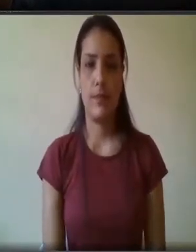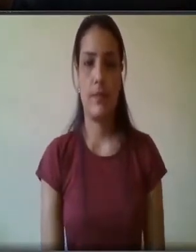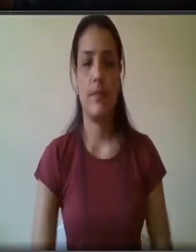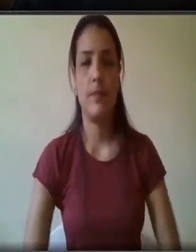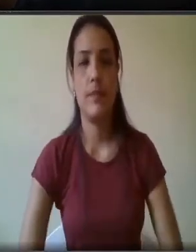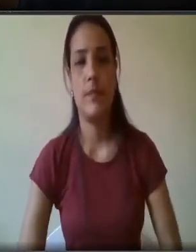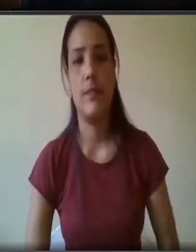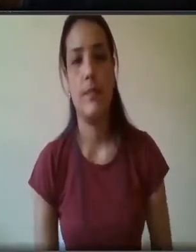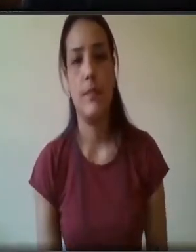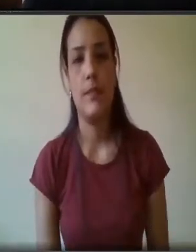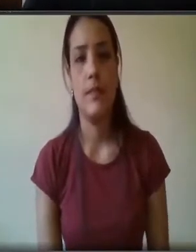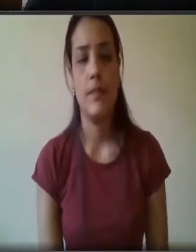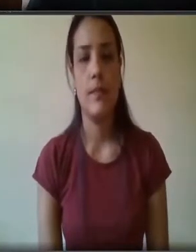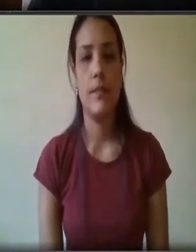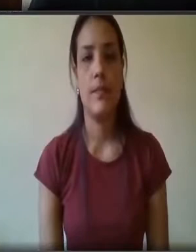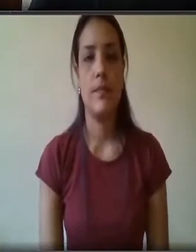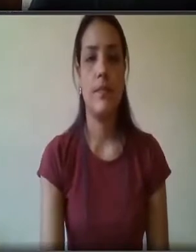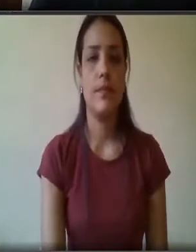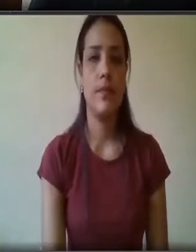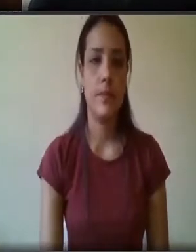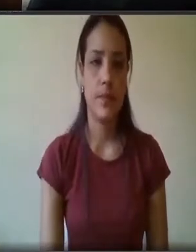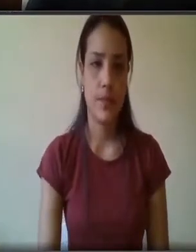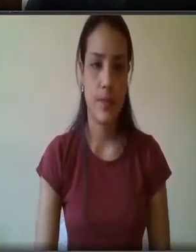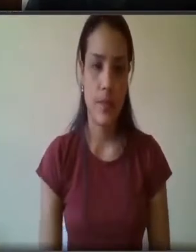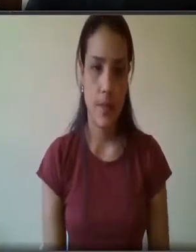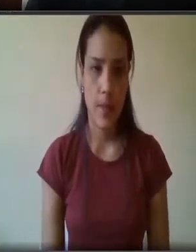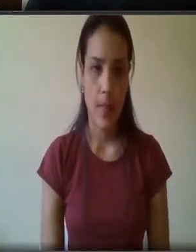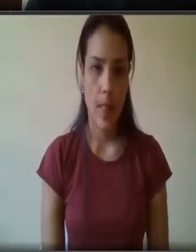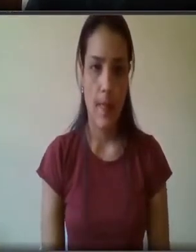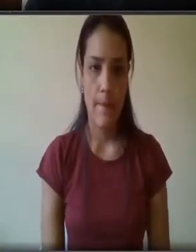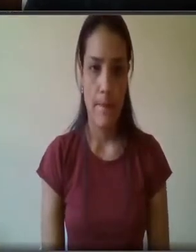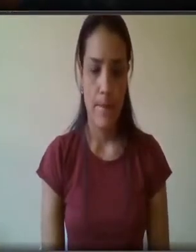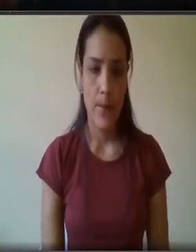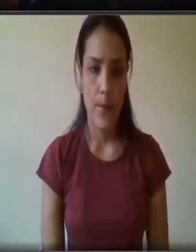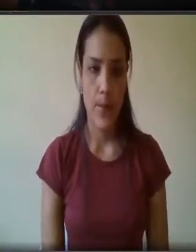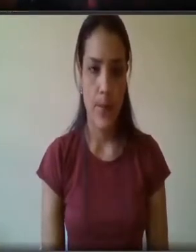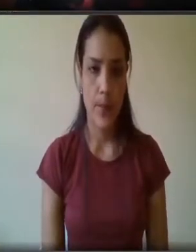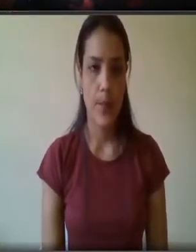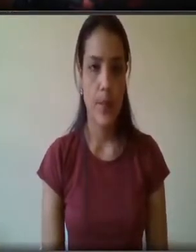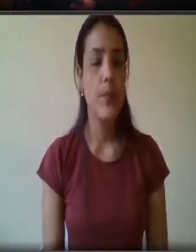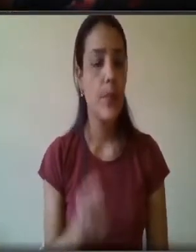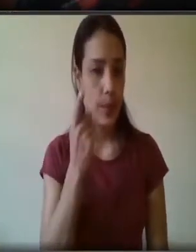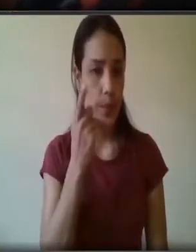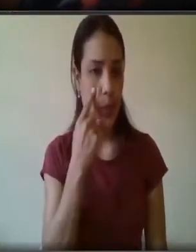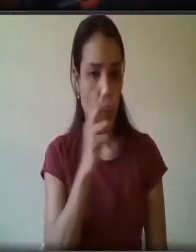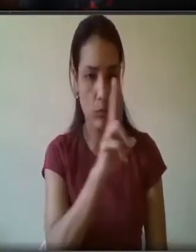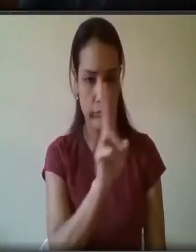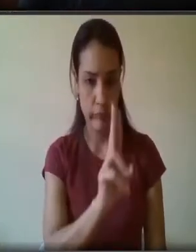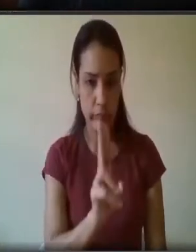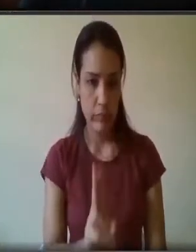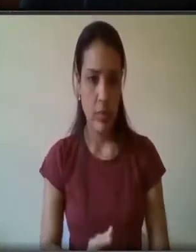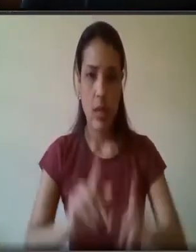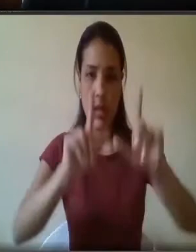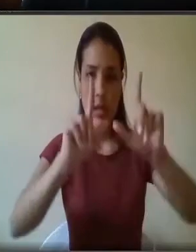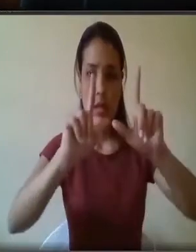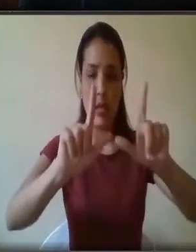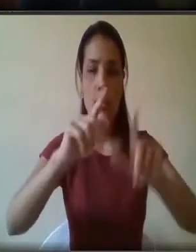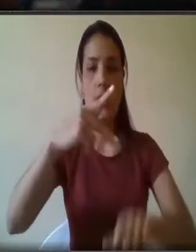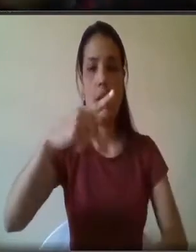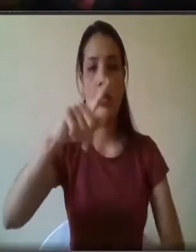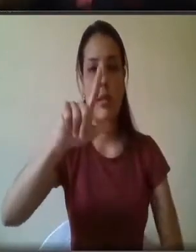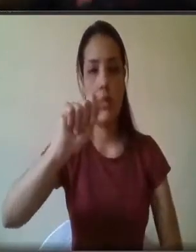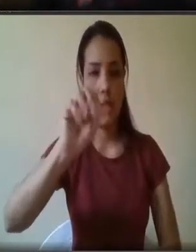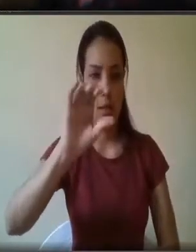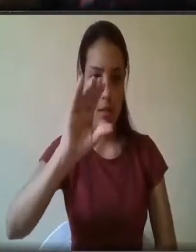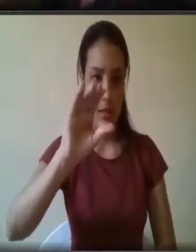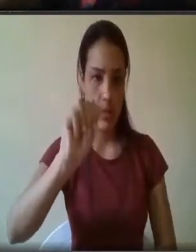situação de colisão de placas tectônicas. Aqui as placas, e aí nós vamos ter 3 tipos de situação com as placas.